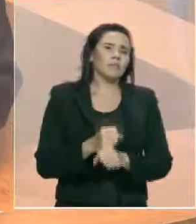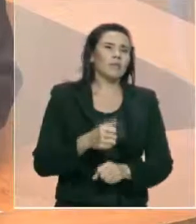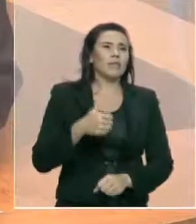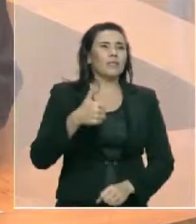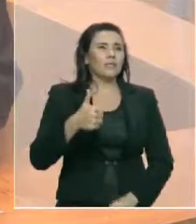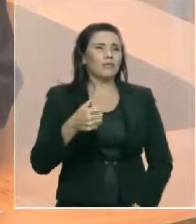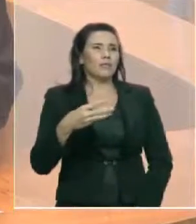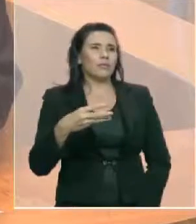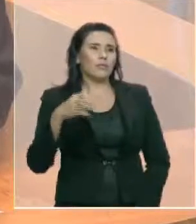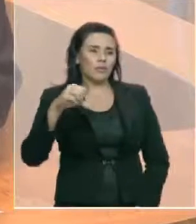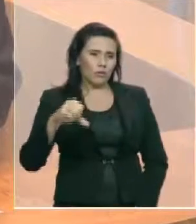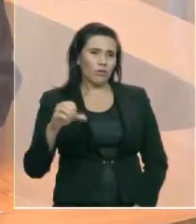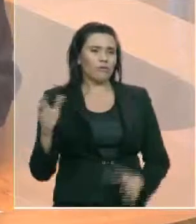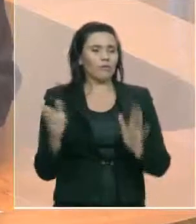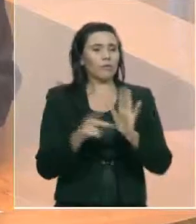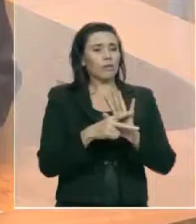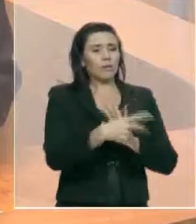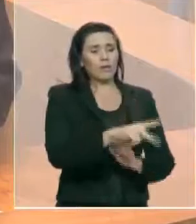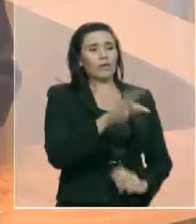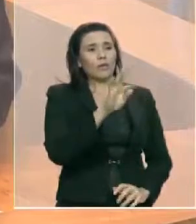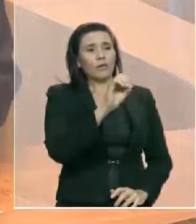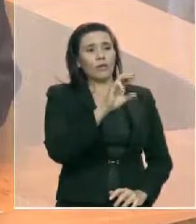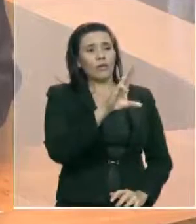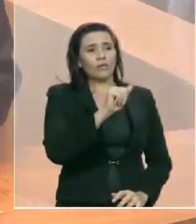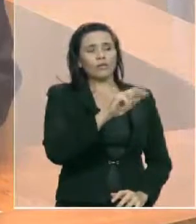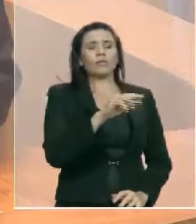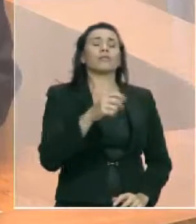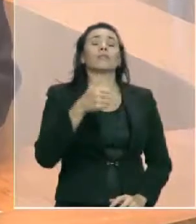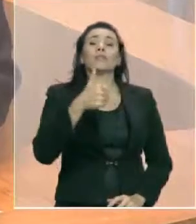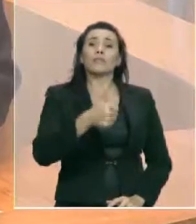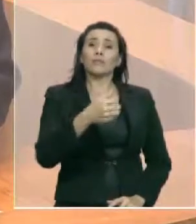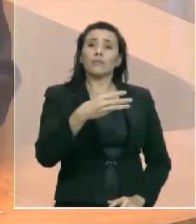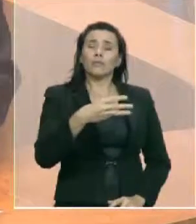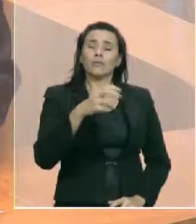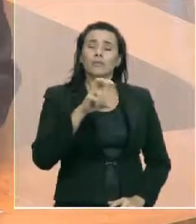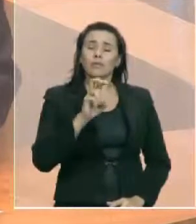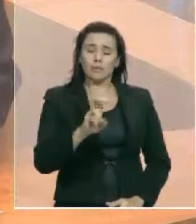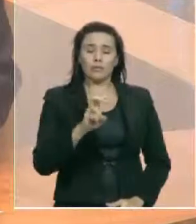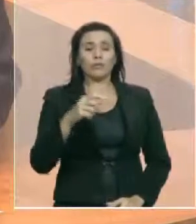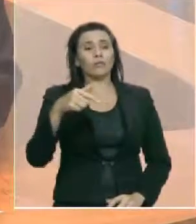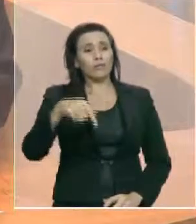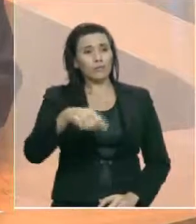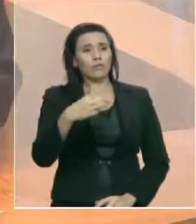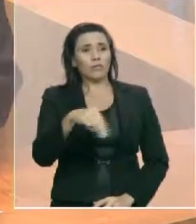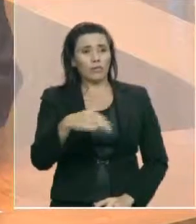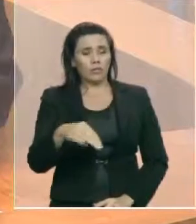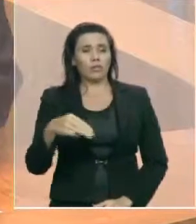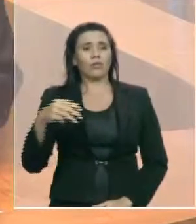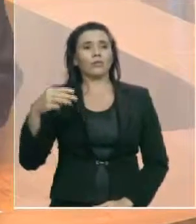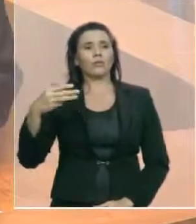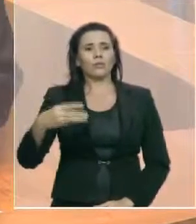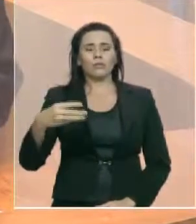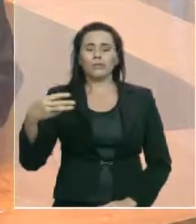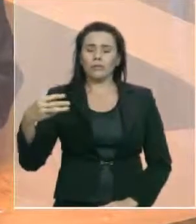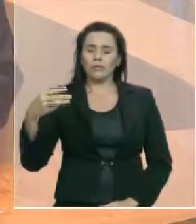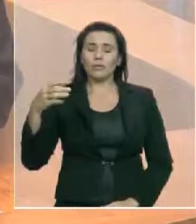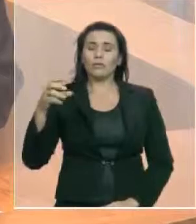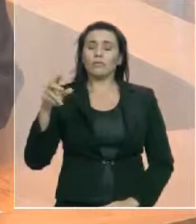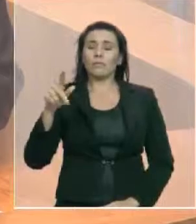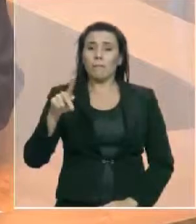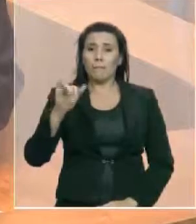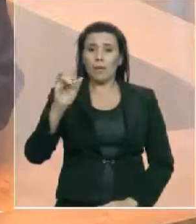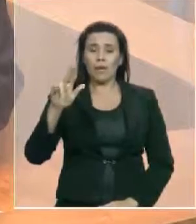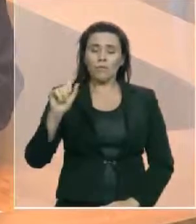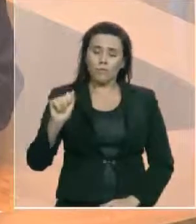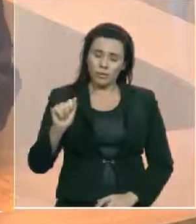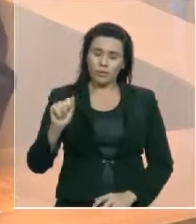Tocantins, 135 do estado do Maranhão, 33 do estado do Piauí, 30 do estado da